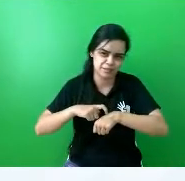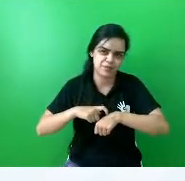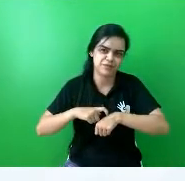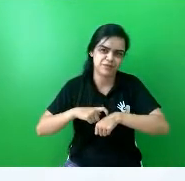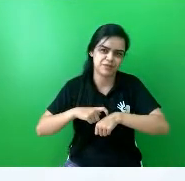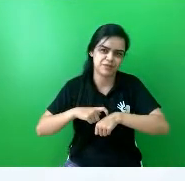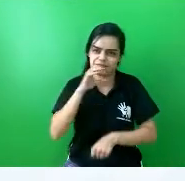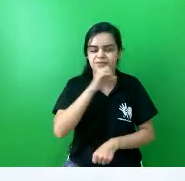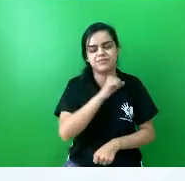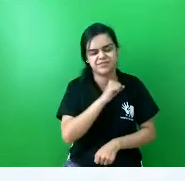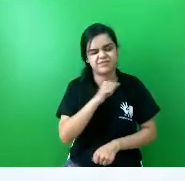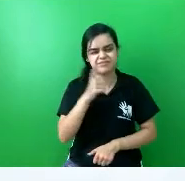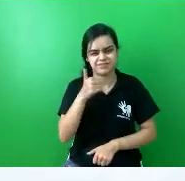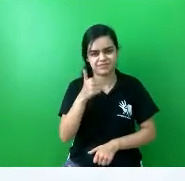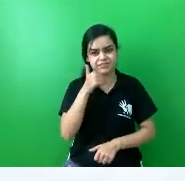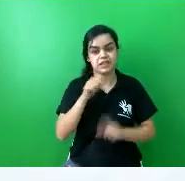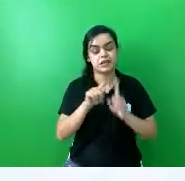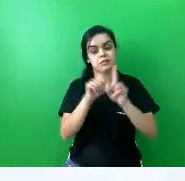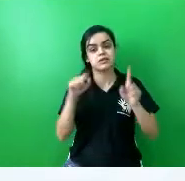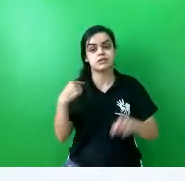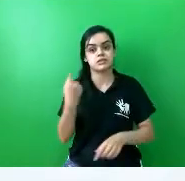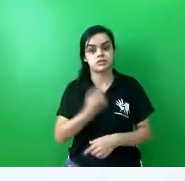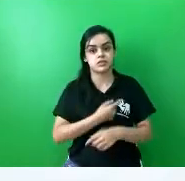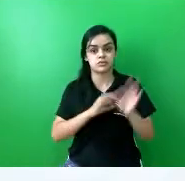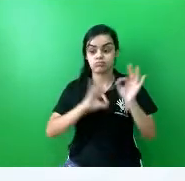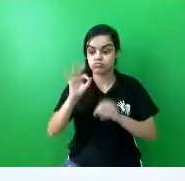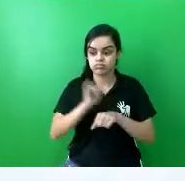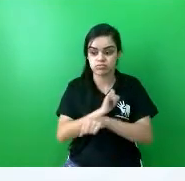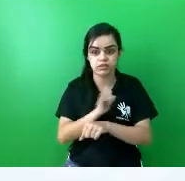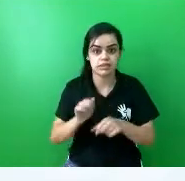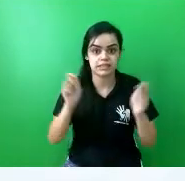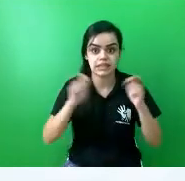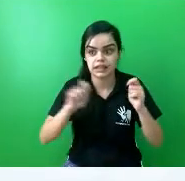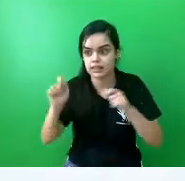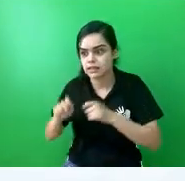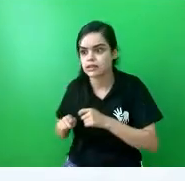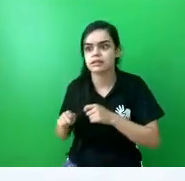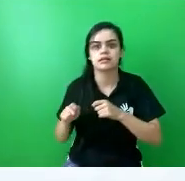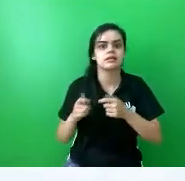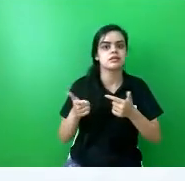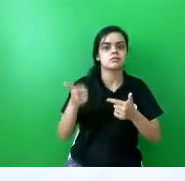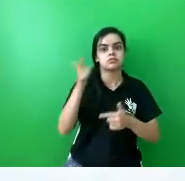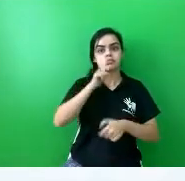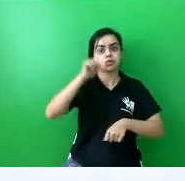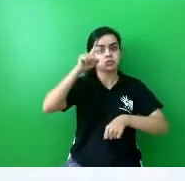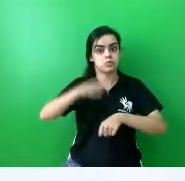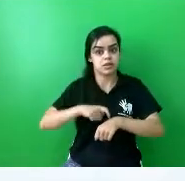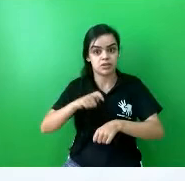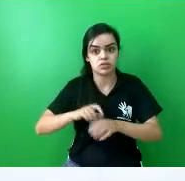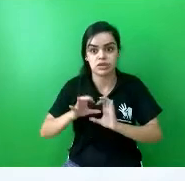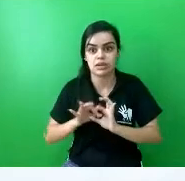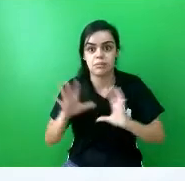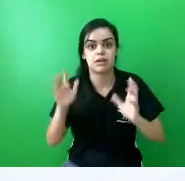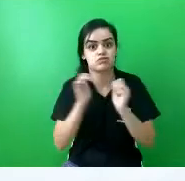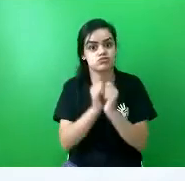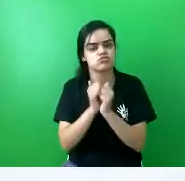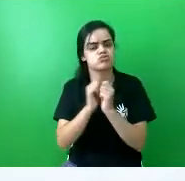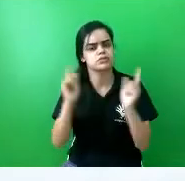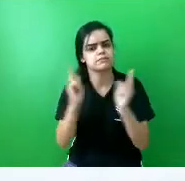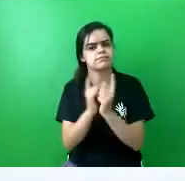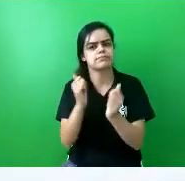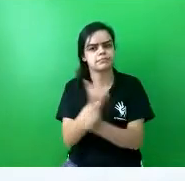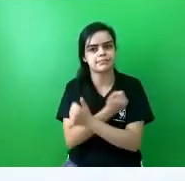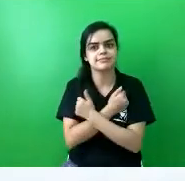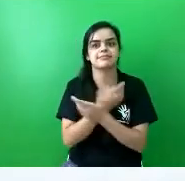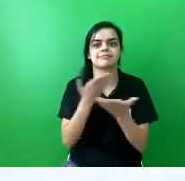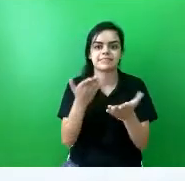vai passar o quanto antes, mas a gente está aqui fazendo tudo o que é possível para a hora que a gente puder ter esse momento de estar juntos novamente, vocês